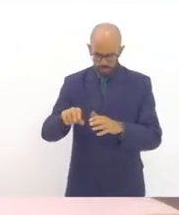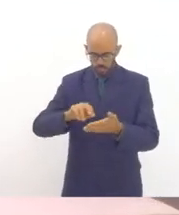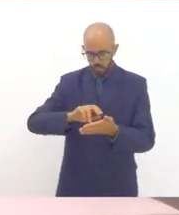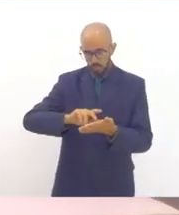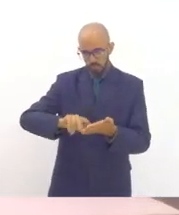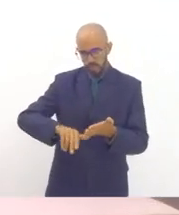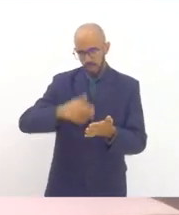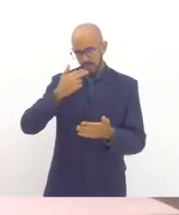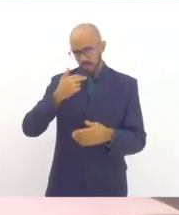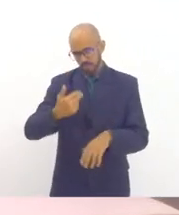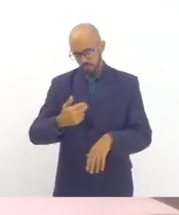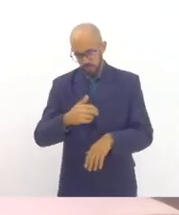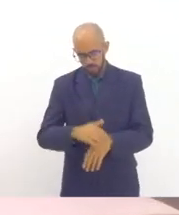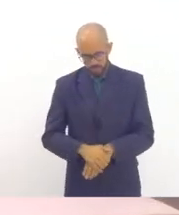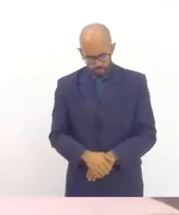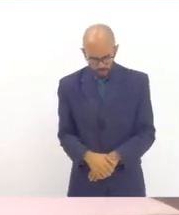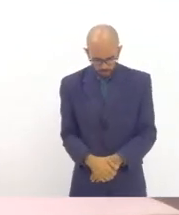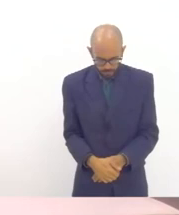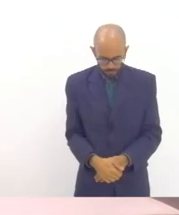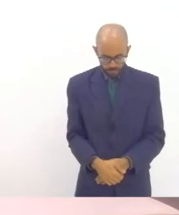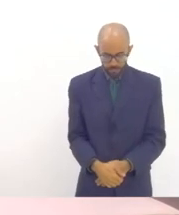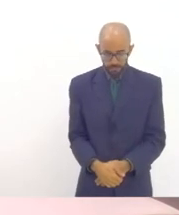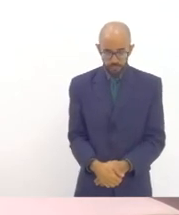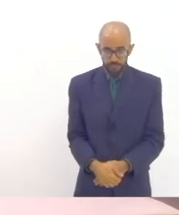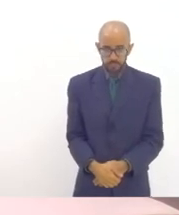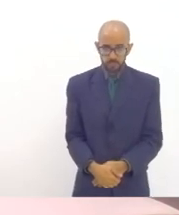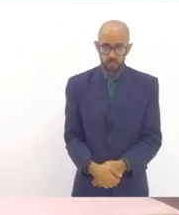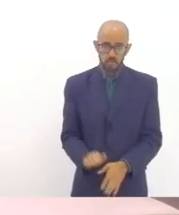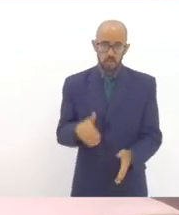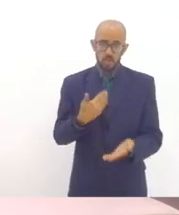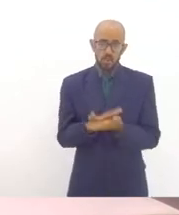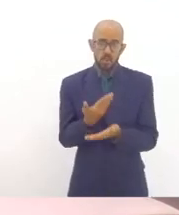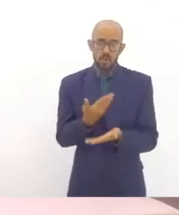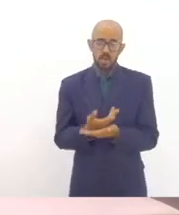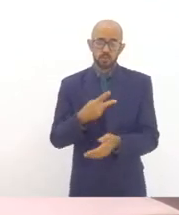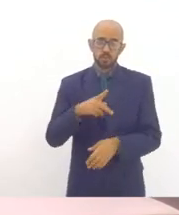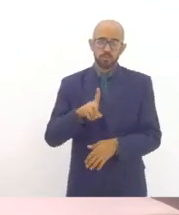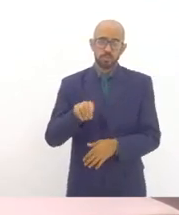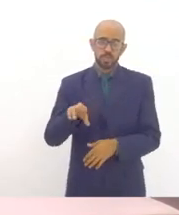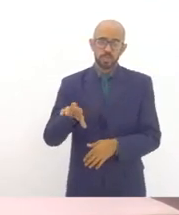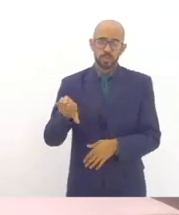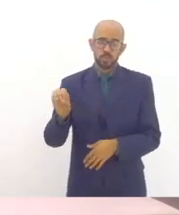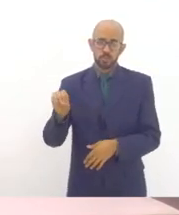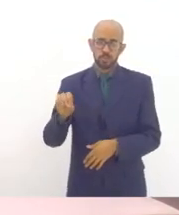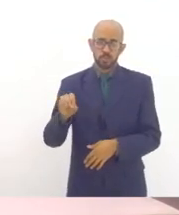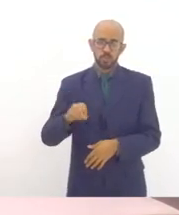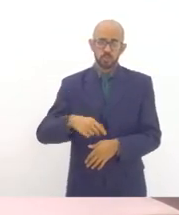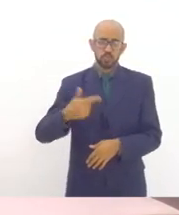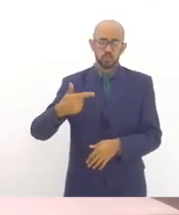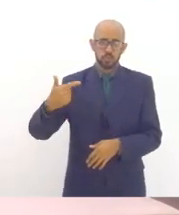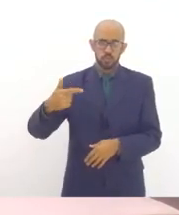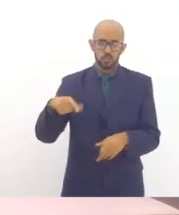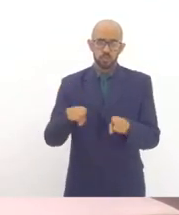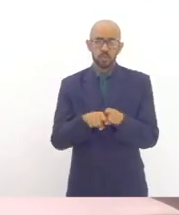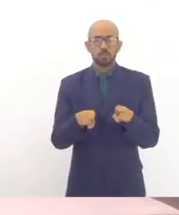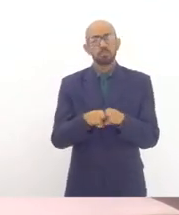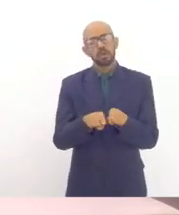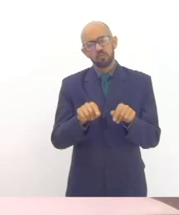plurilingue. O Colégio Pedro II também fez um